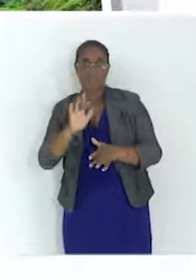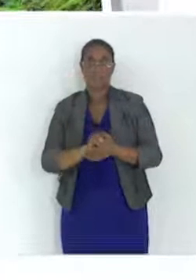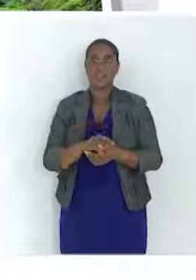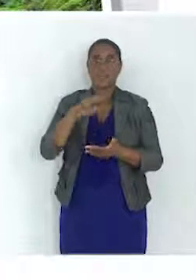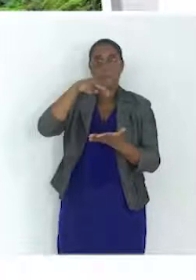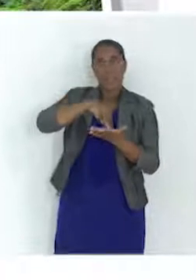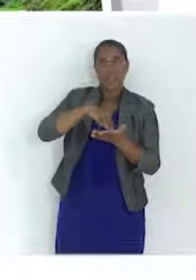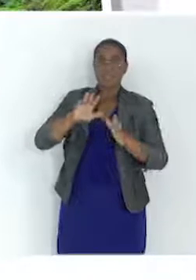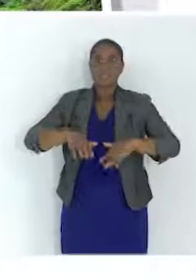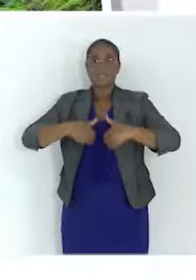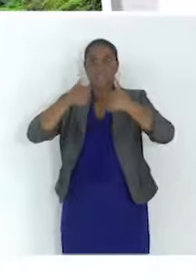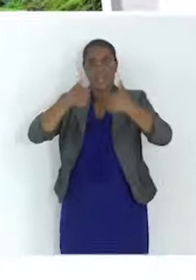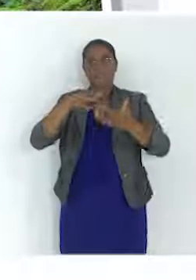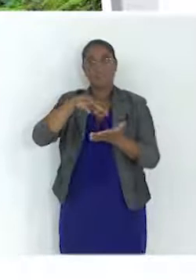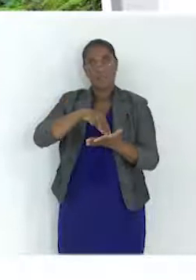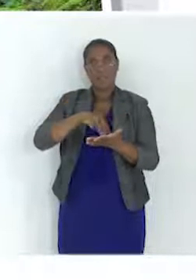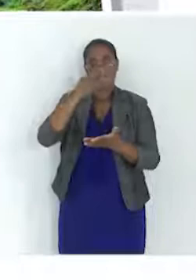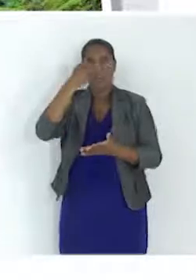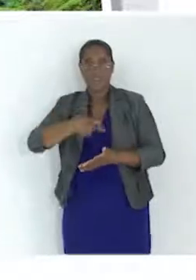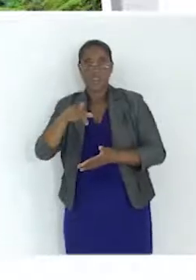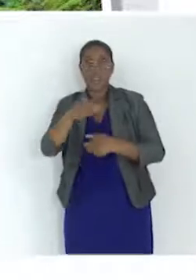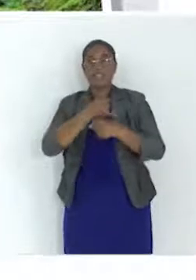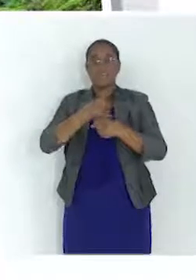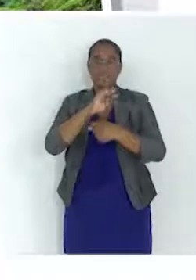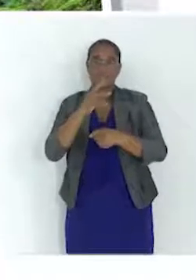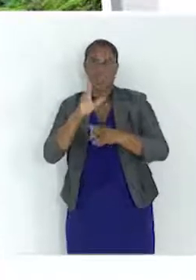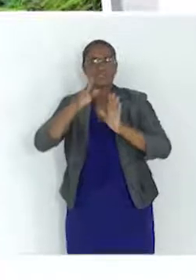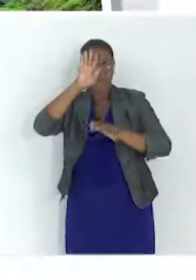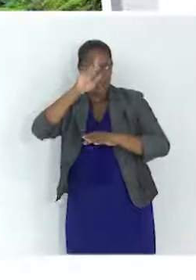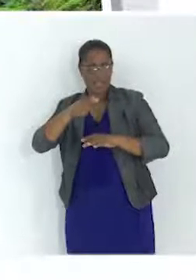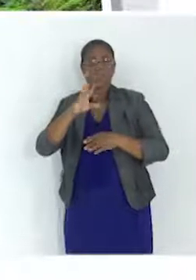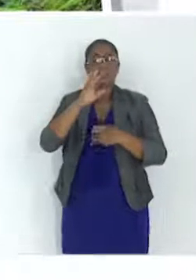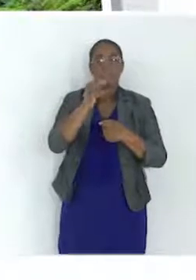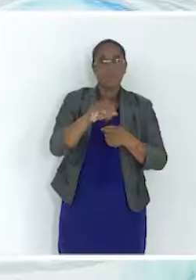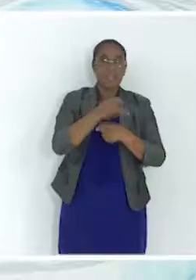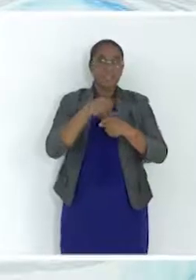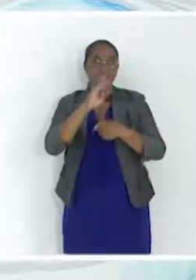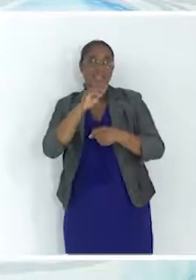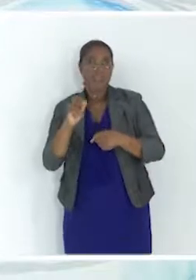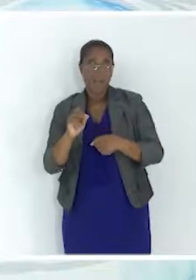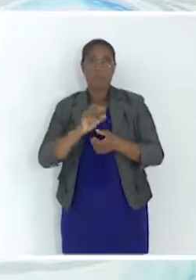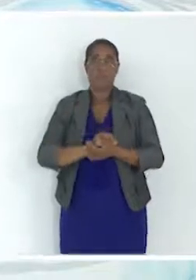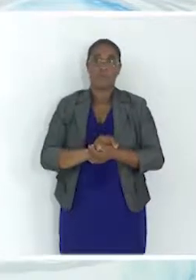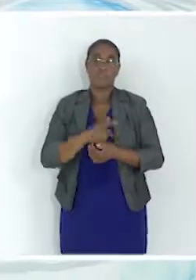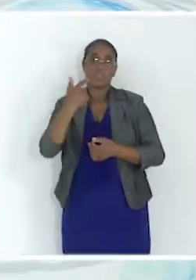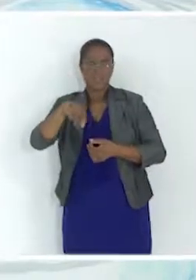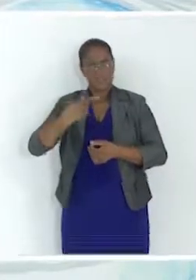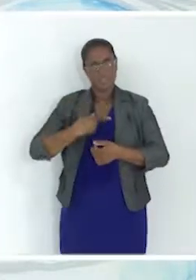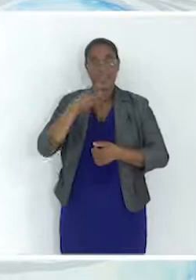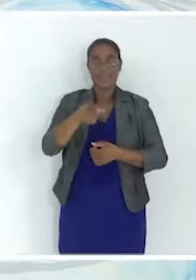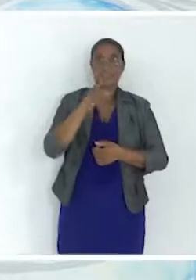São Vicente, já sabem, Santo Antão. E devem ser, esses nomes devem ser escritos com